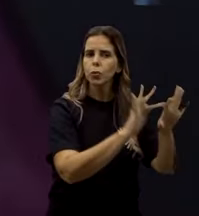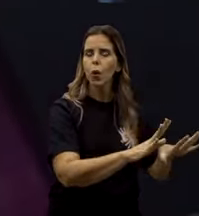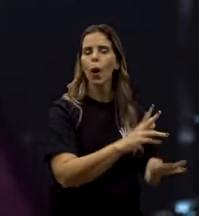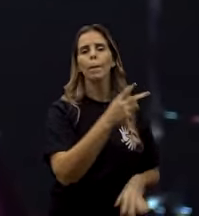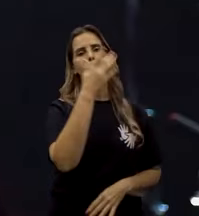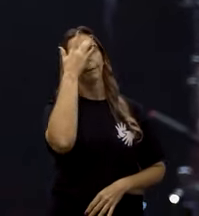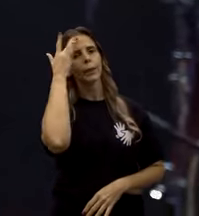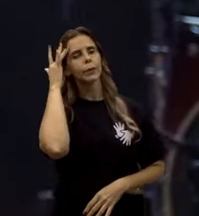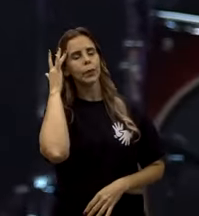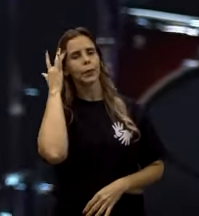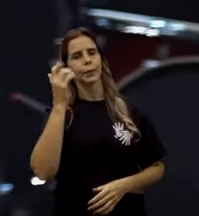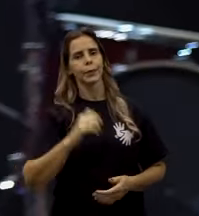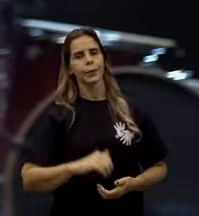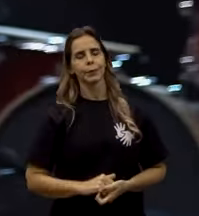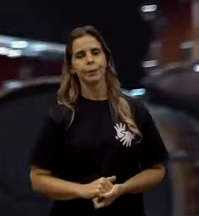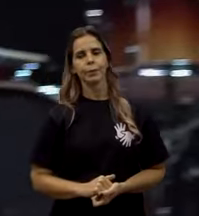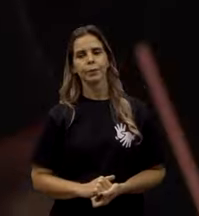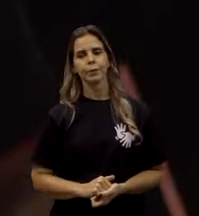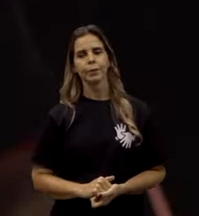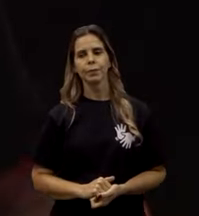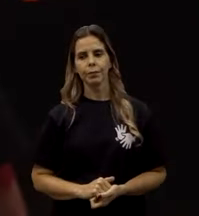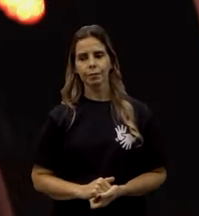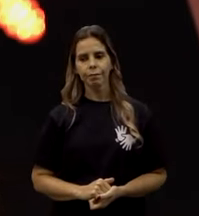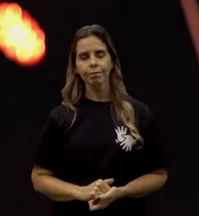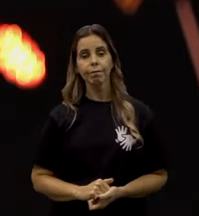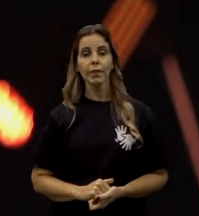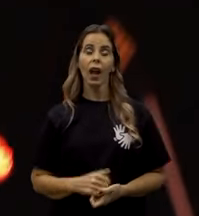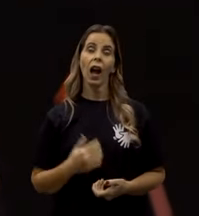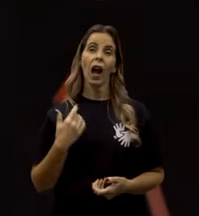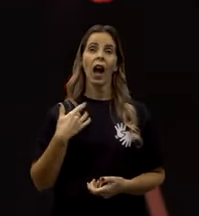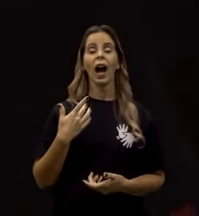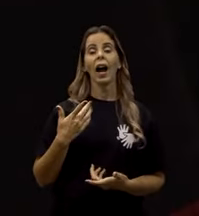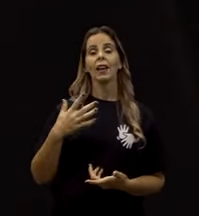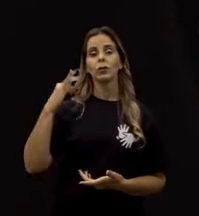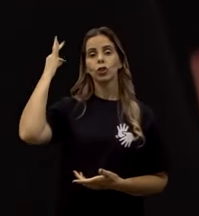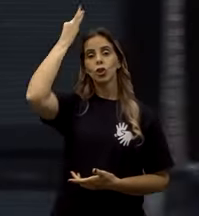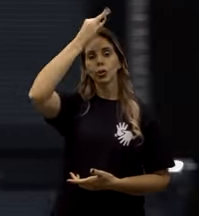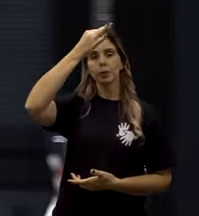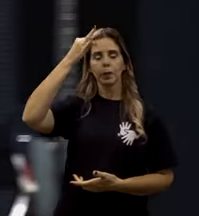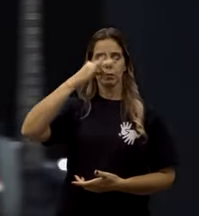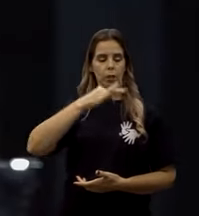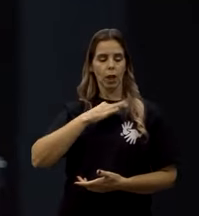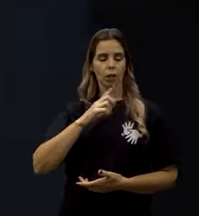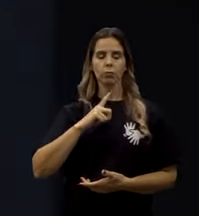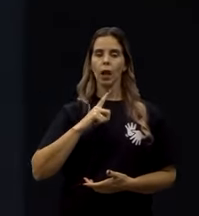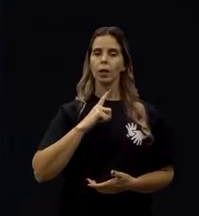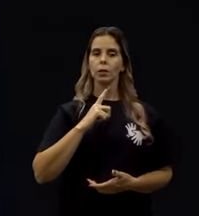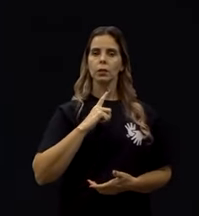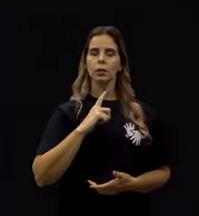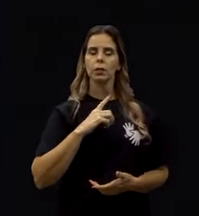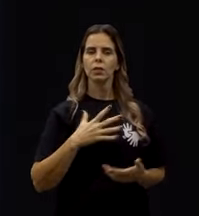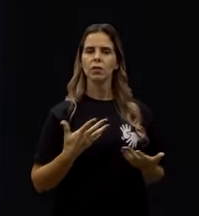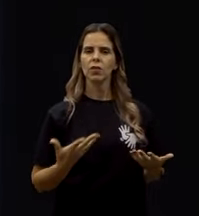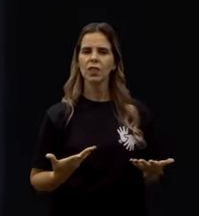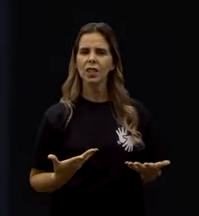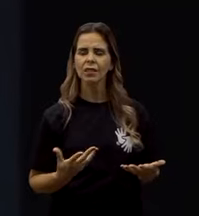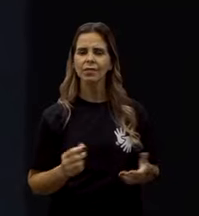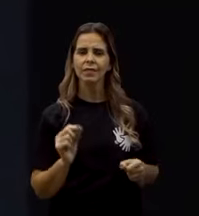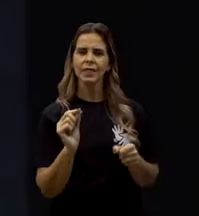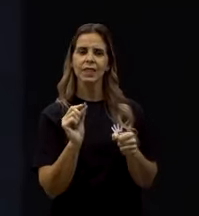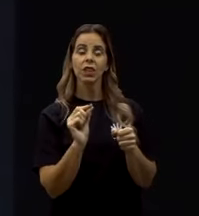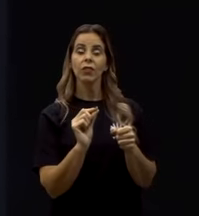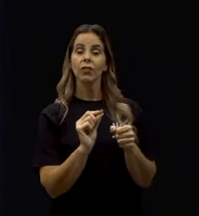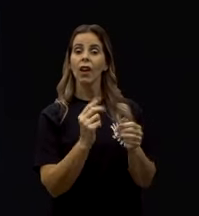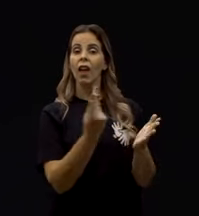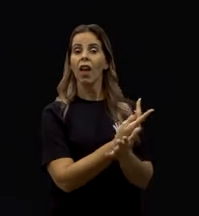chega com tudo meu irmão Por que que você não faz isso porque eu sou empresário sou cheio do Espírito Santo Por que que você não emite nota falsa porque eu não sou assim eu